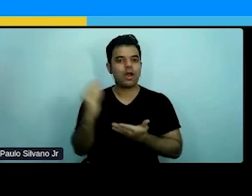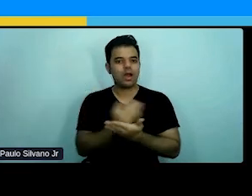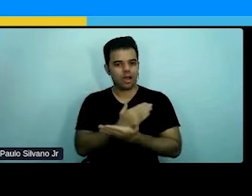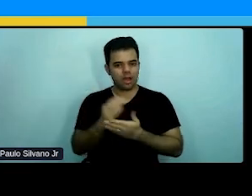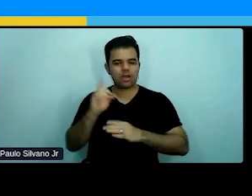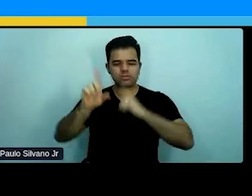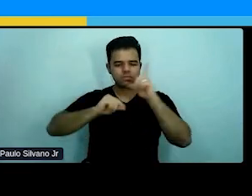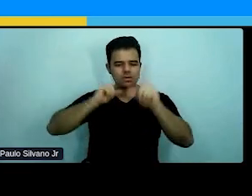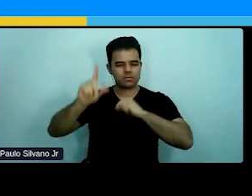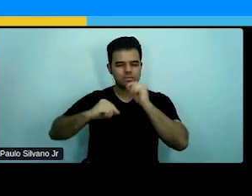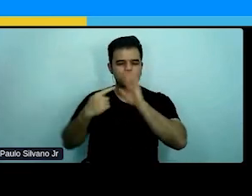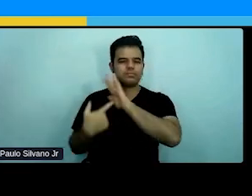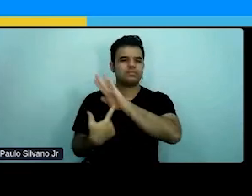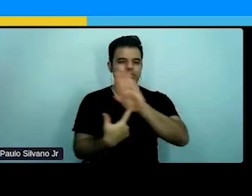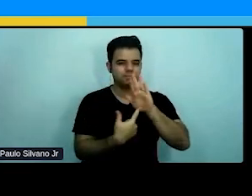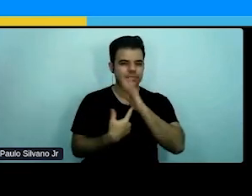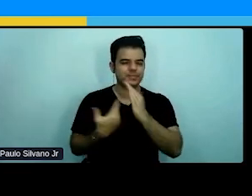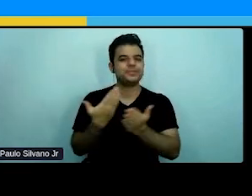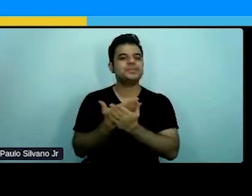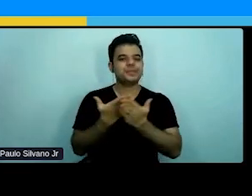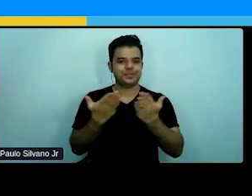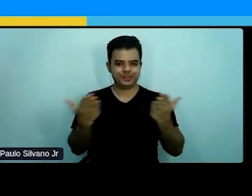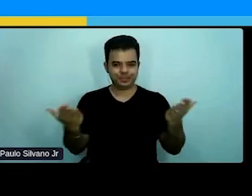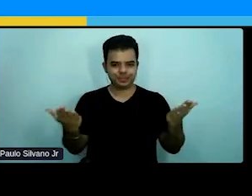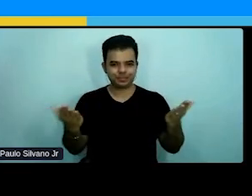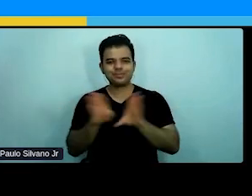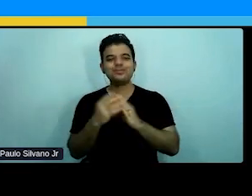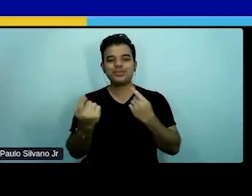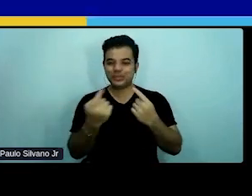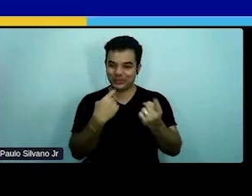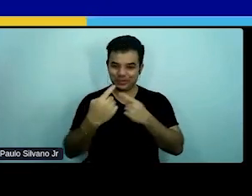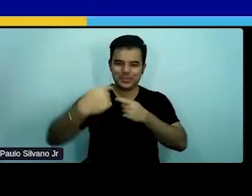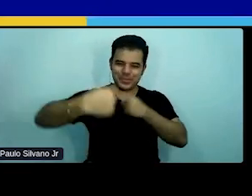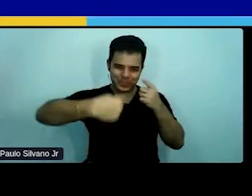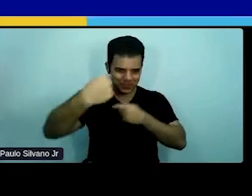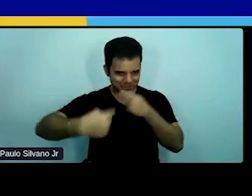para vocês, para a gente discutir um pouco.